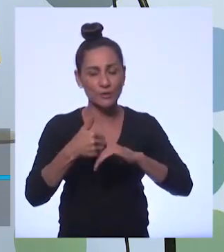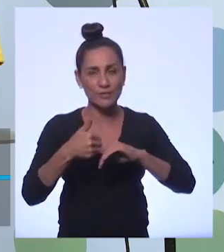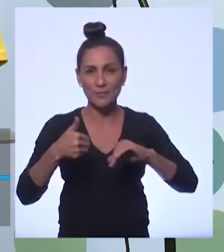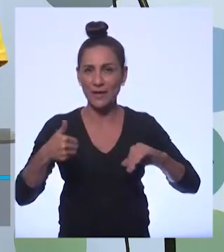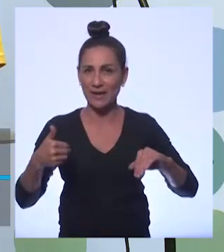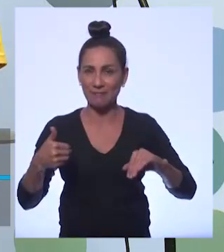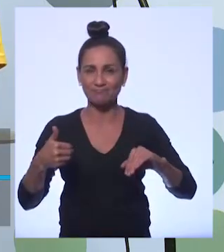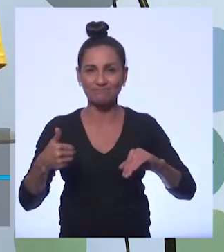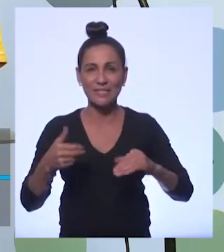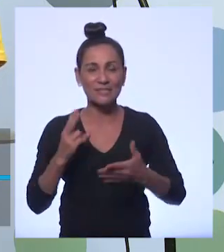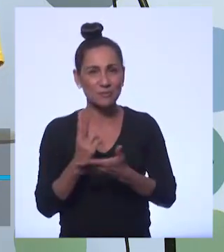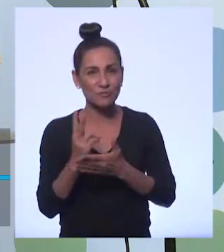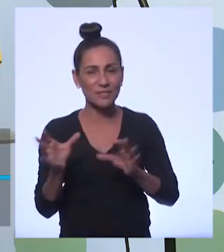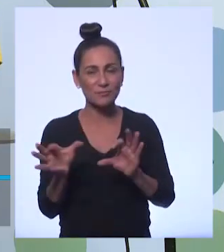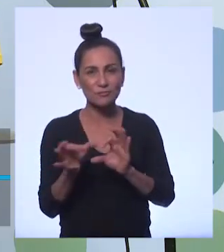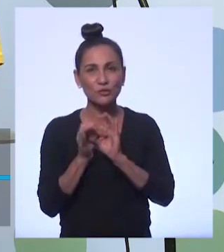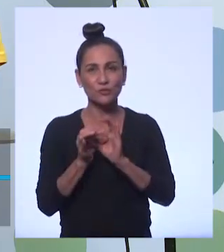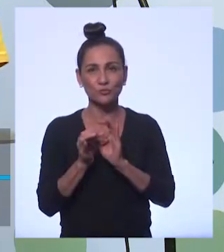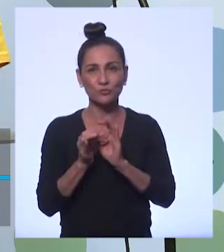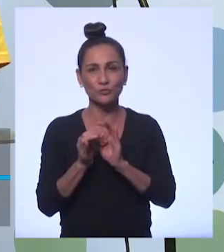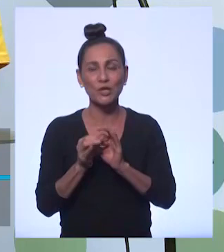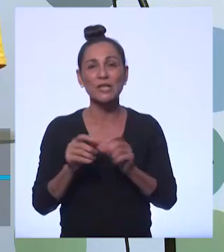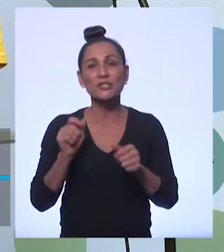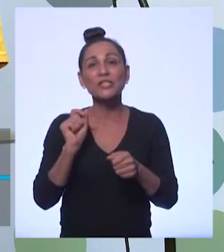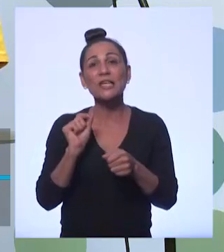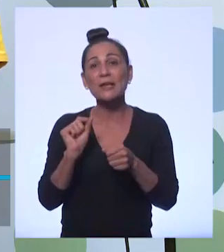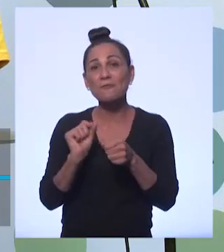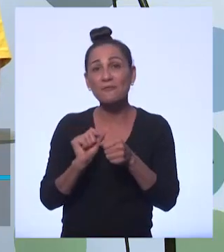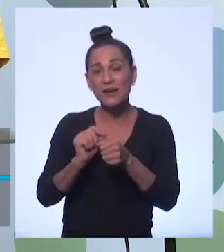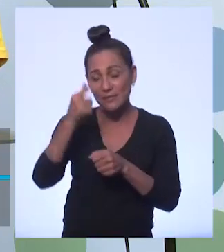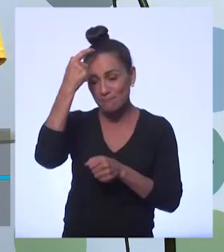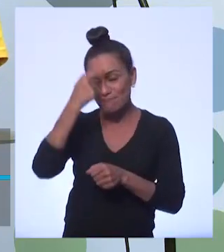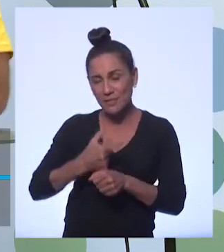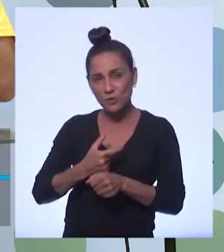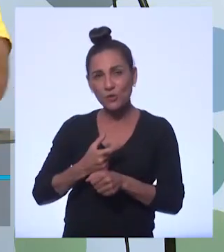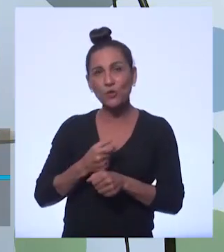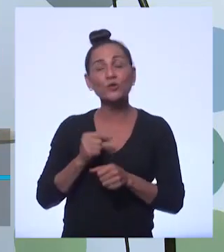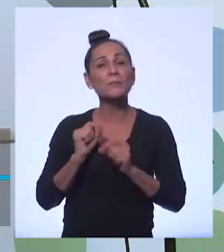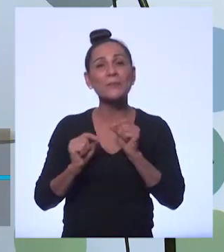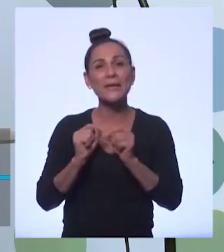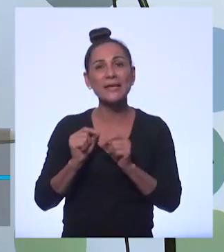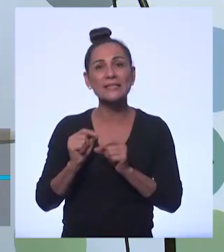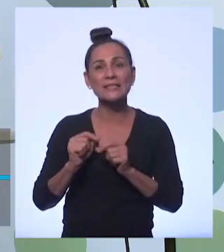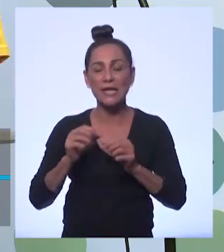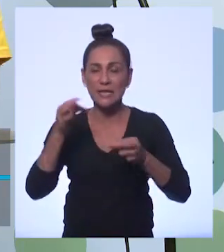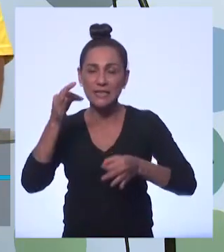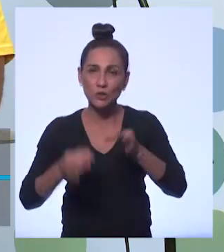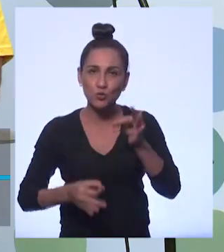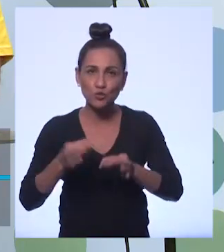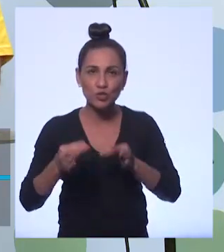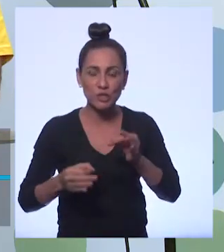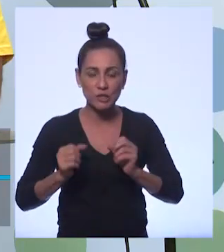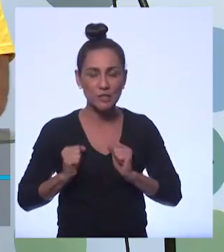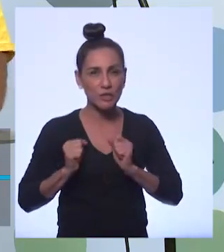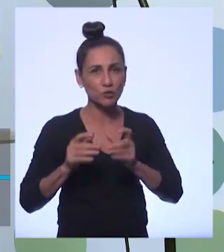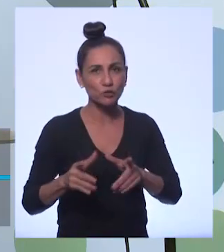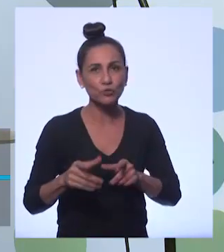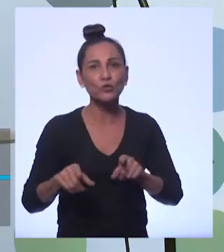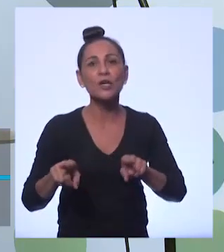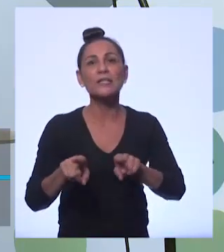é inseparável de quem a realiza, né? Então, quando a gente pensa na virtude da justiça, na virtude